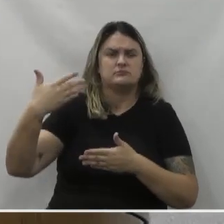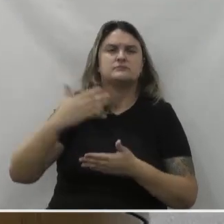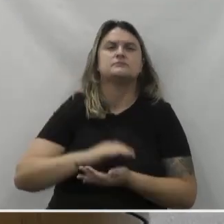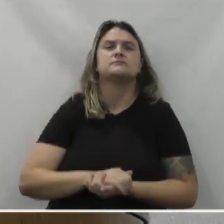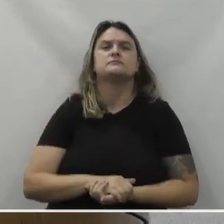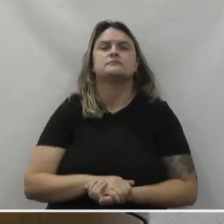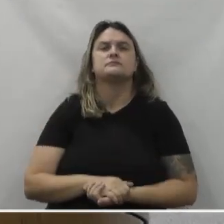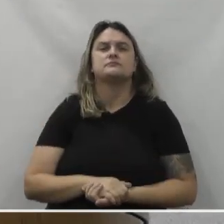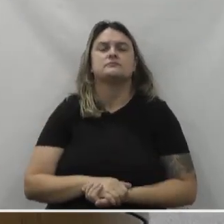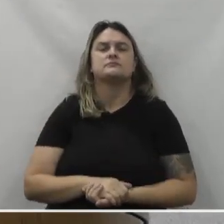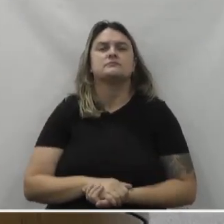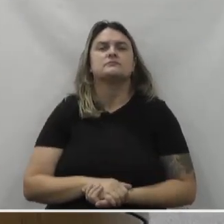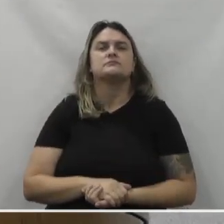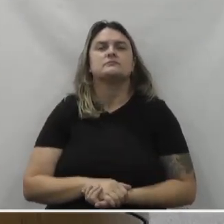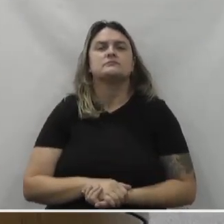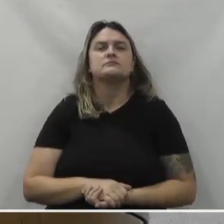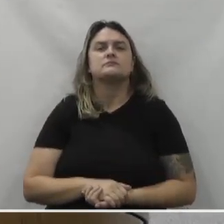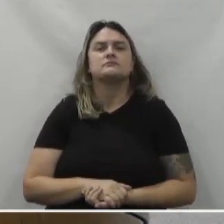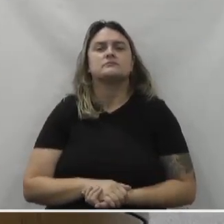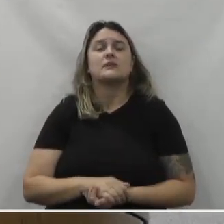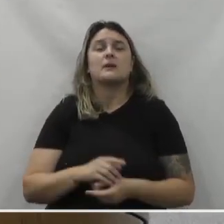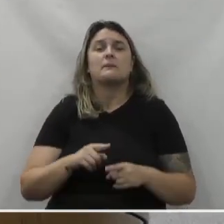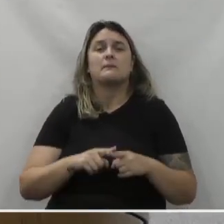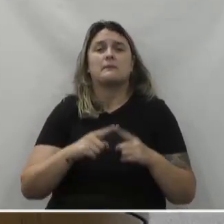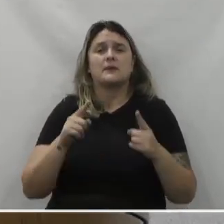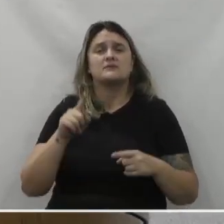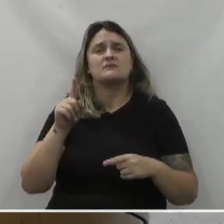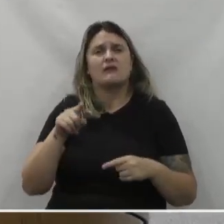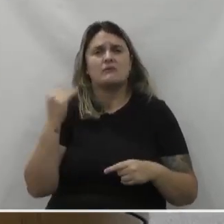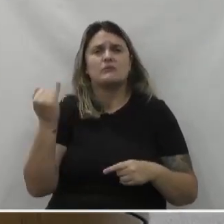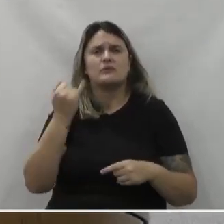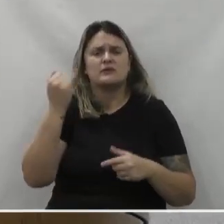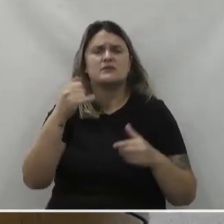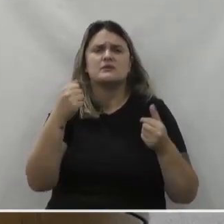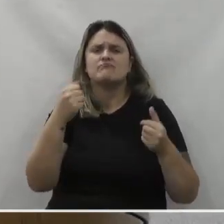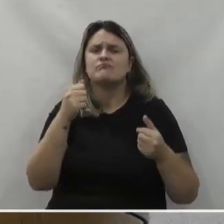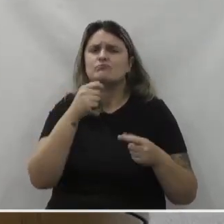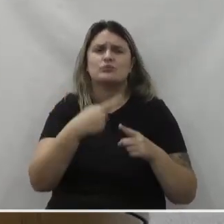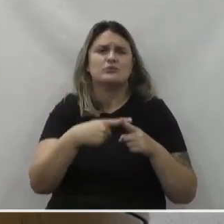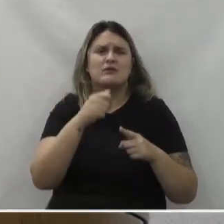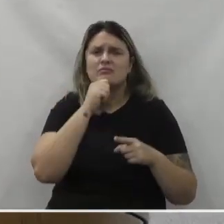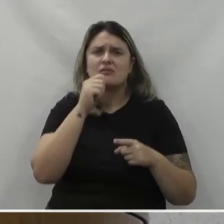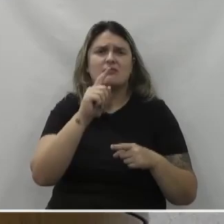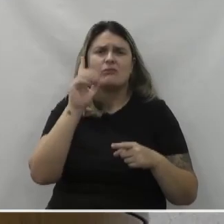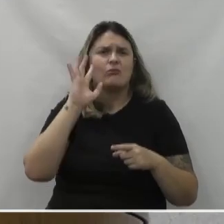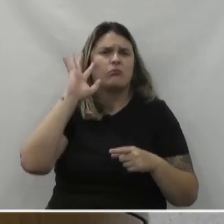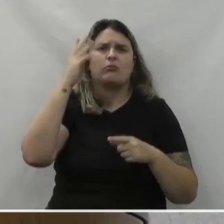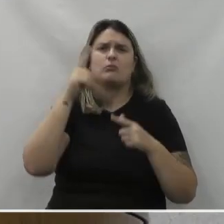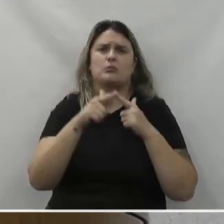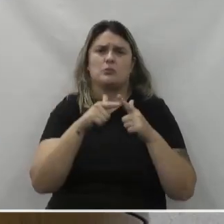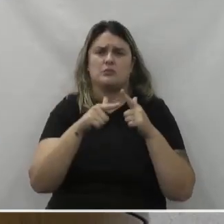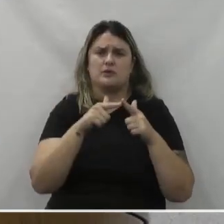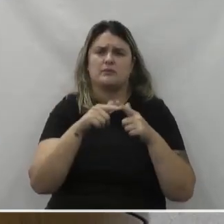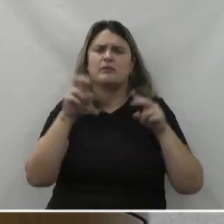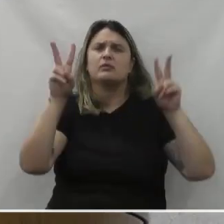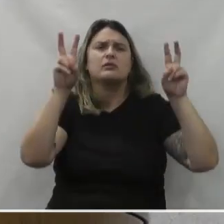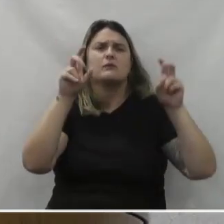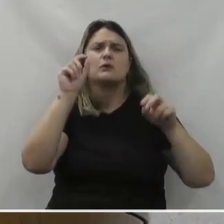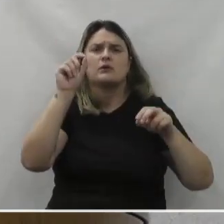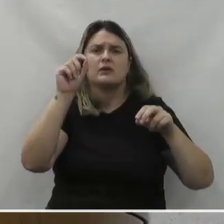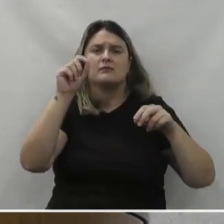na Câmara de Vereadores, mas que ainda não foi resolvido. Esse assunto é referente